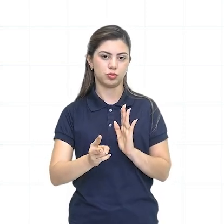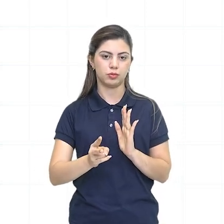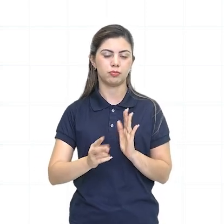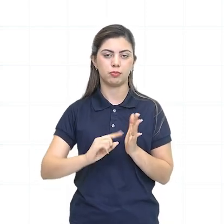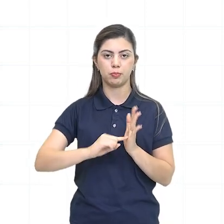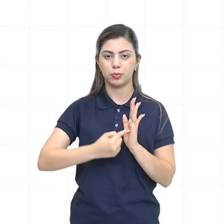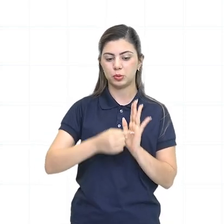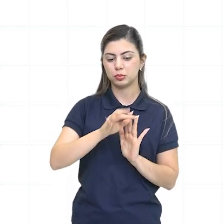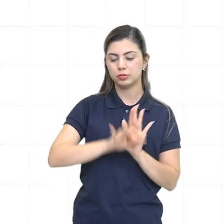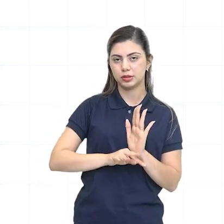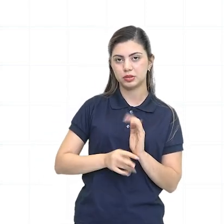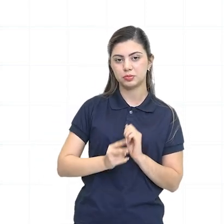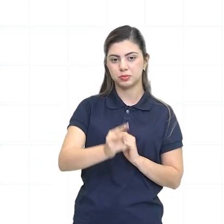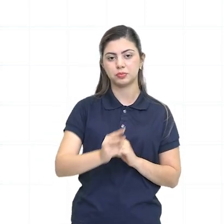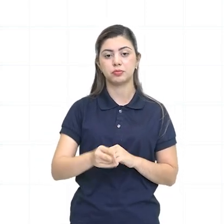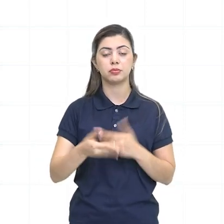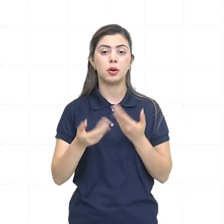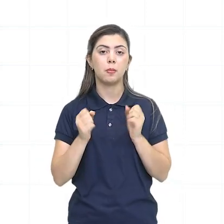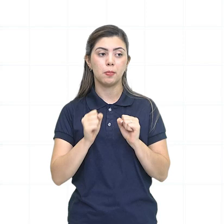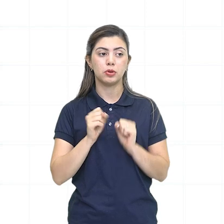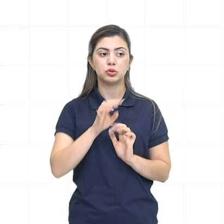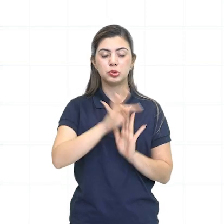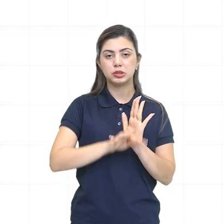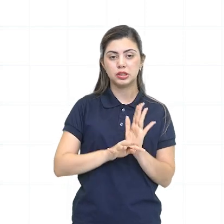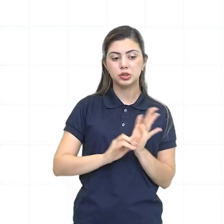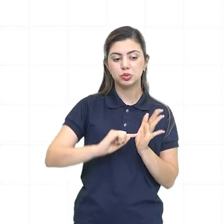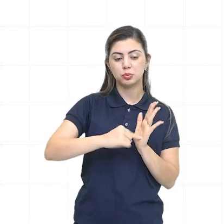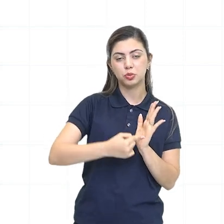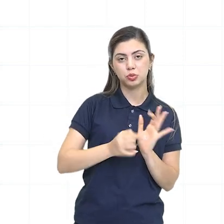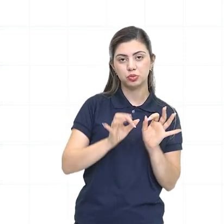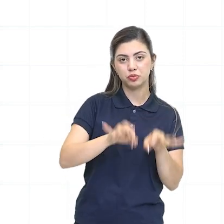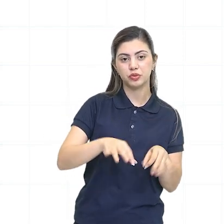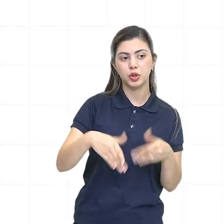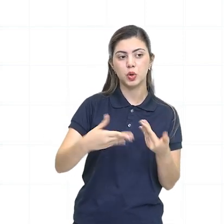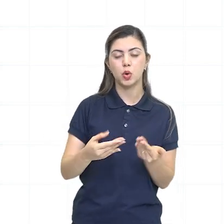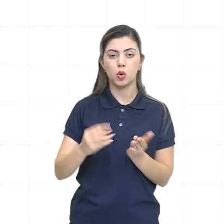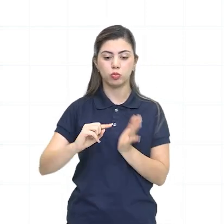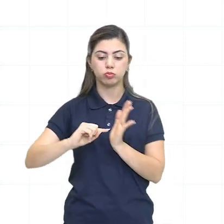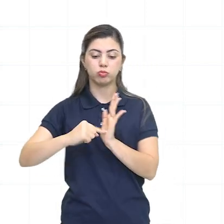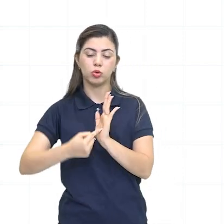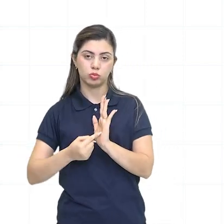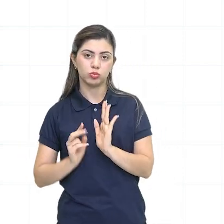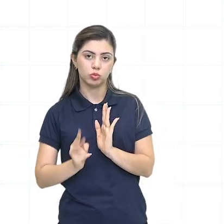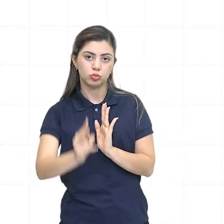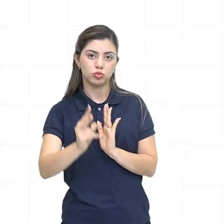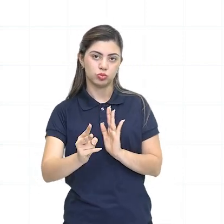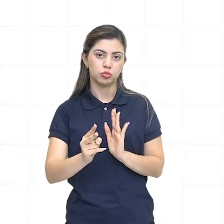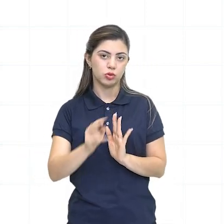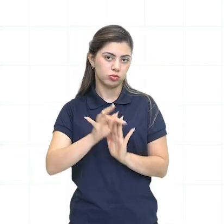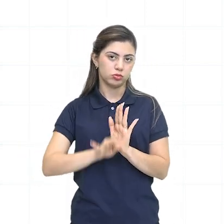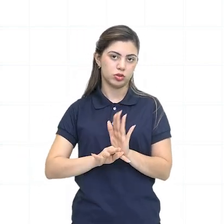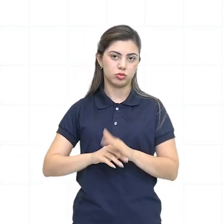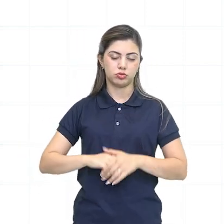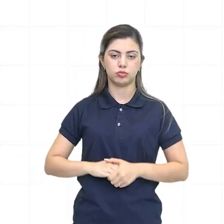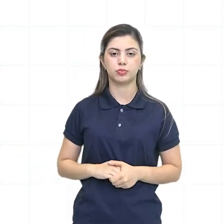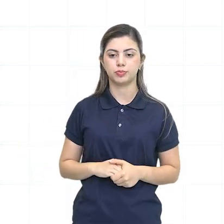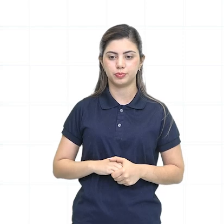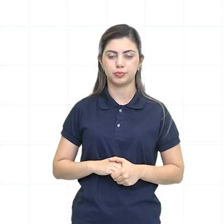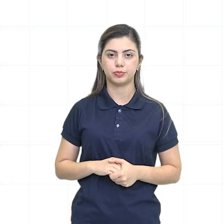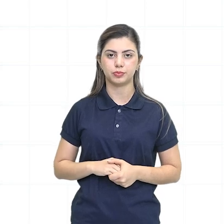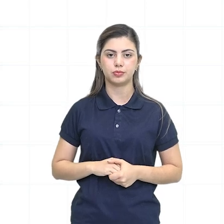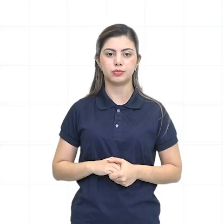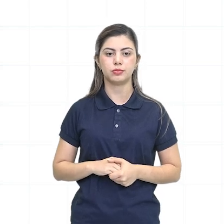posso colocar ou em final, ou posso indicar e seguir com o meu texto,